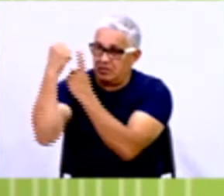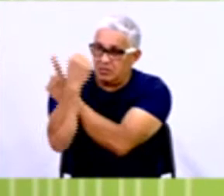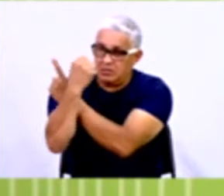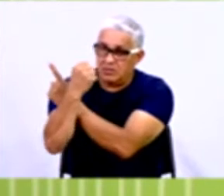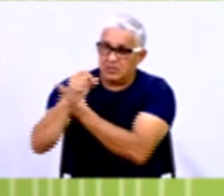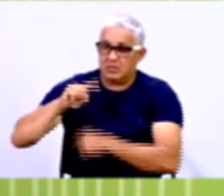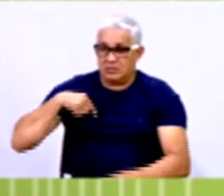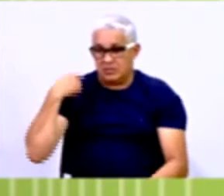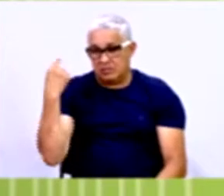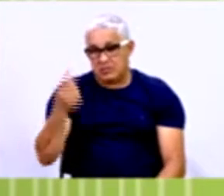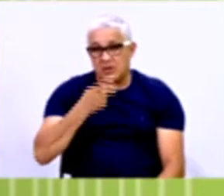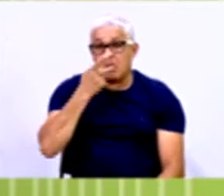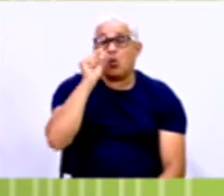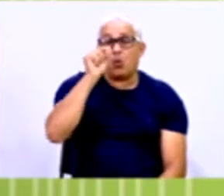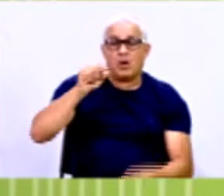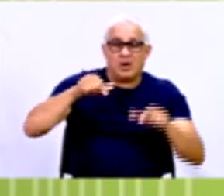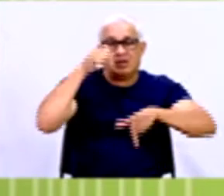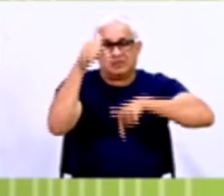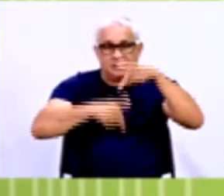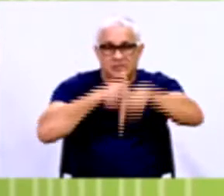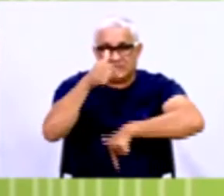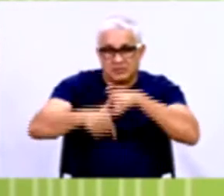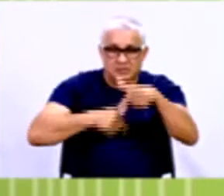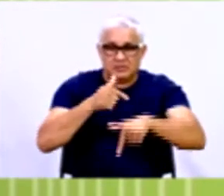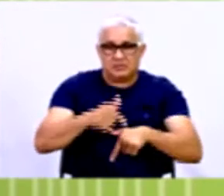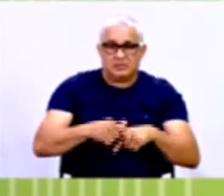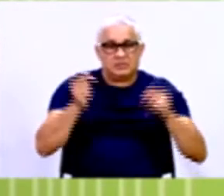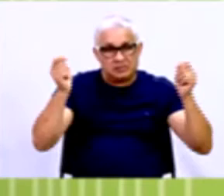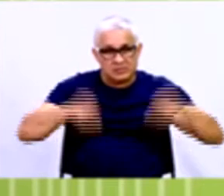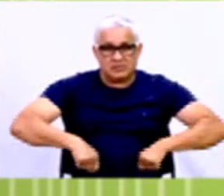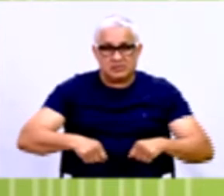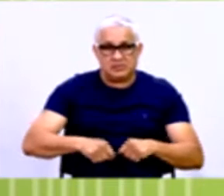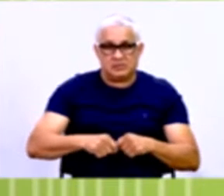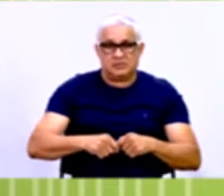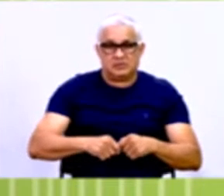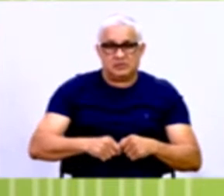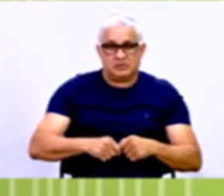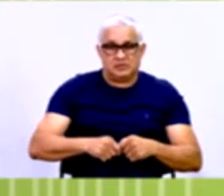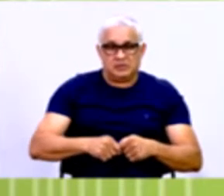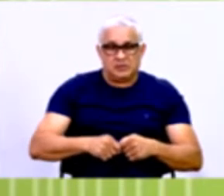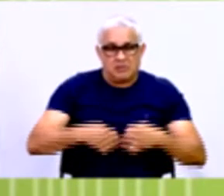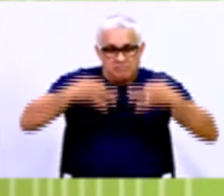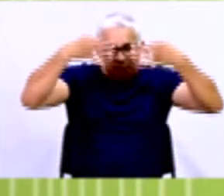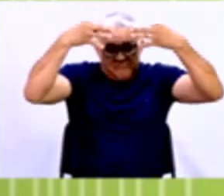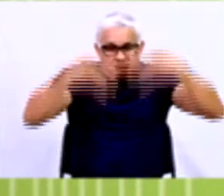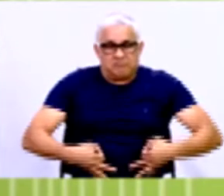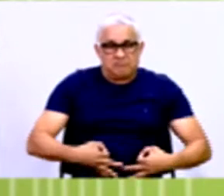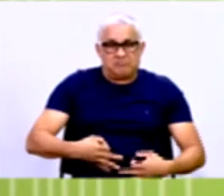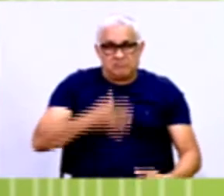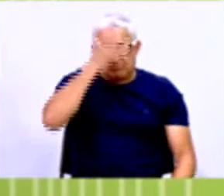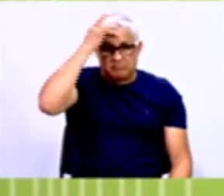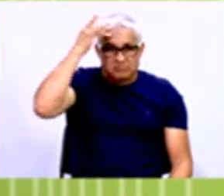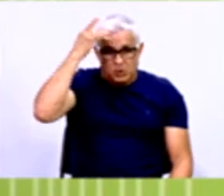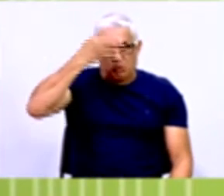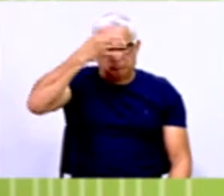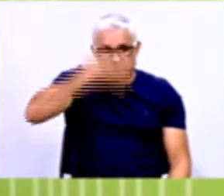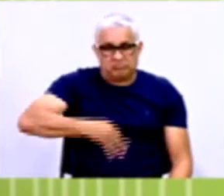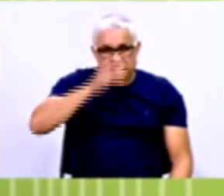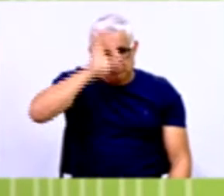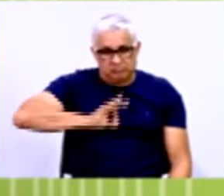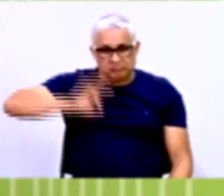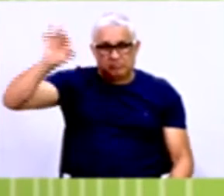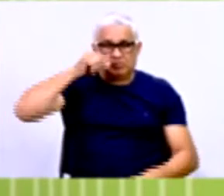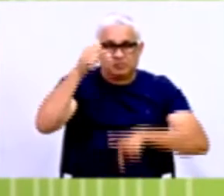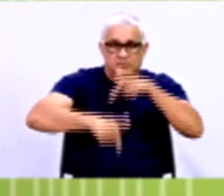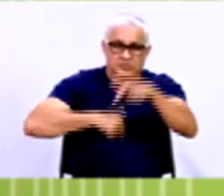Quando nós falamos que o trabalho, ele serve para dignificar o homem, nós estamos corretos, né? O trabalho, ele ao longo